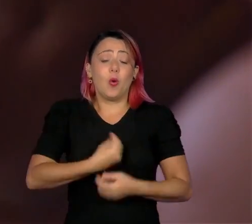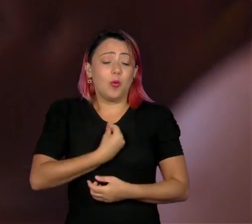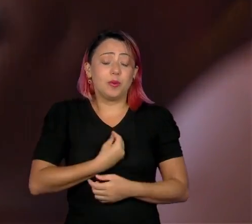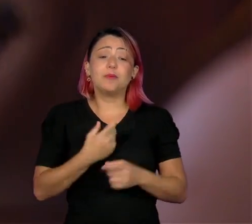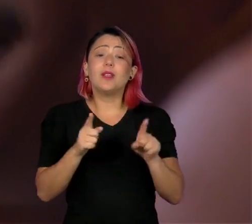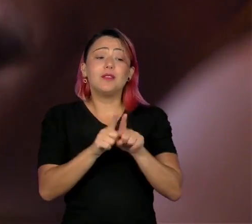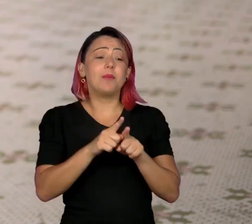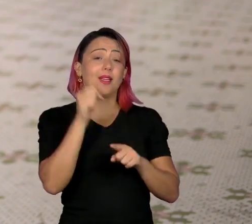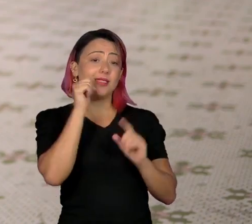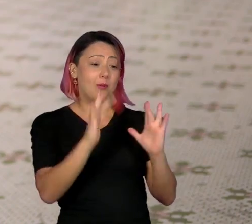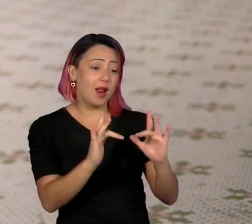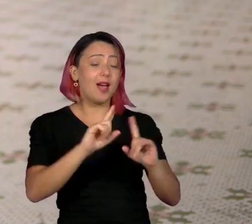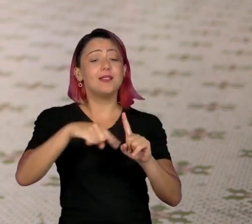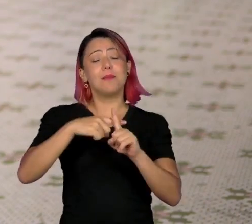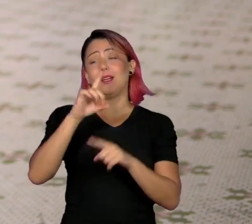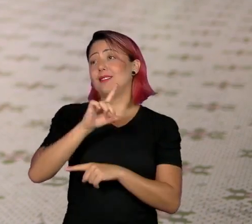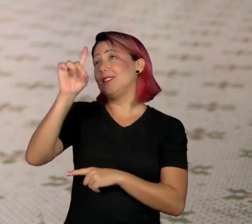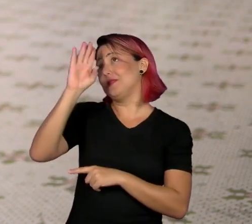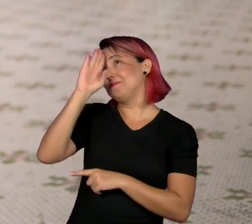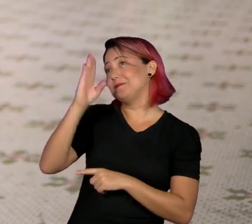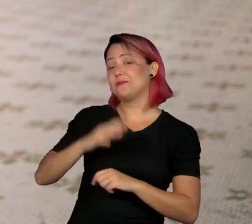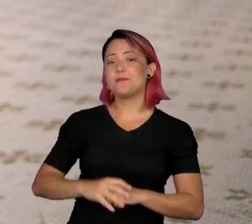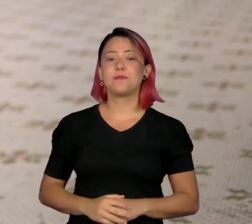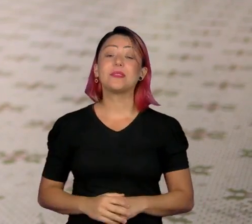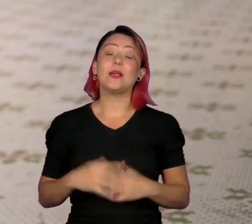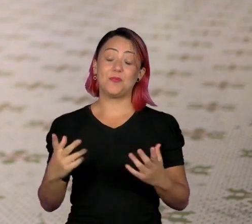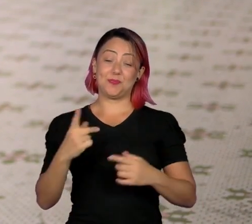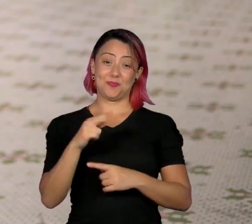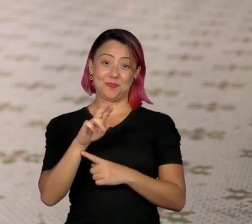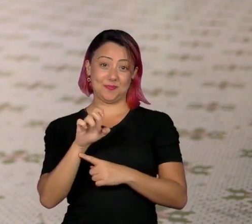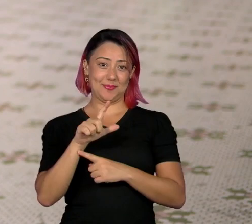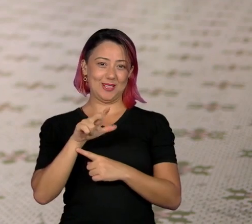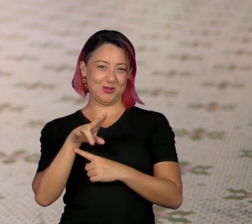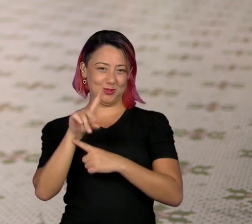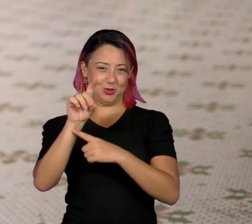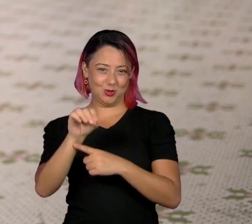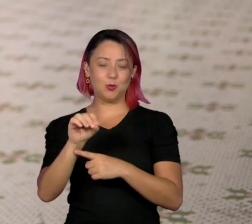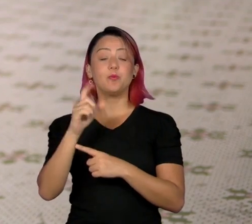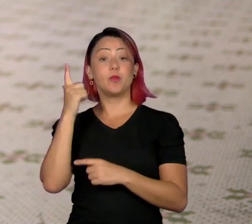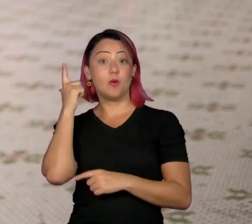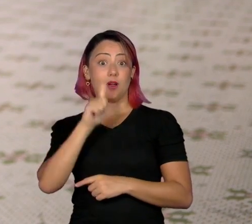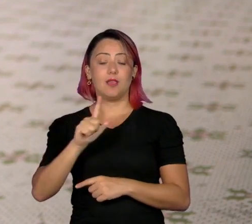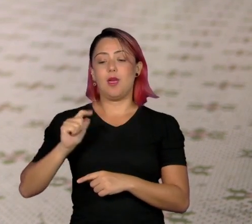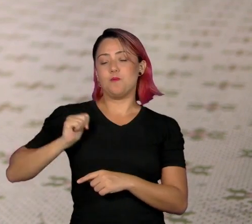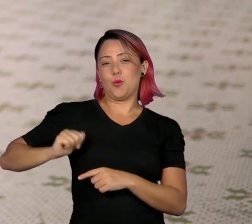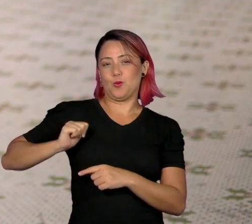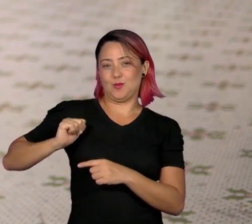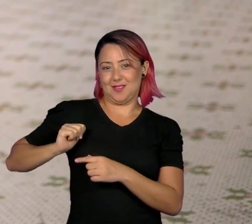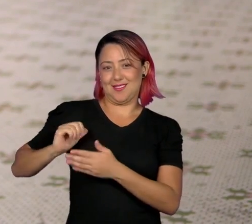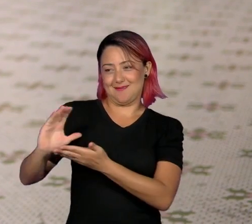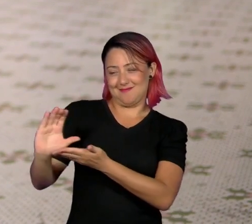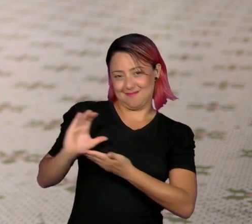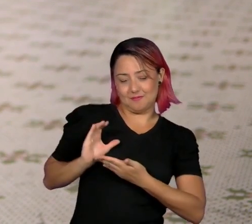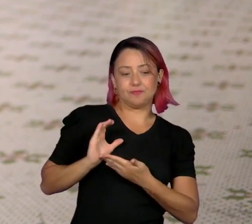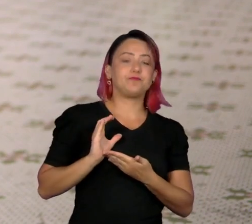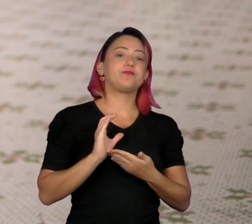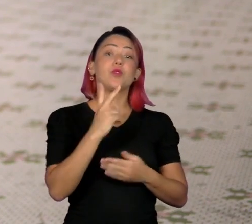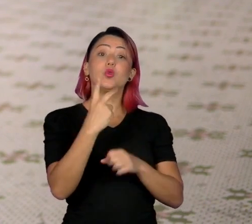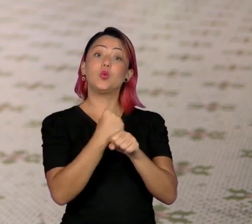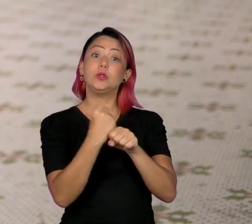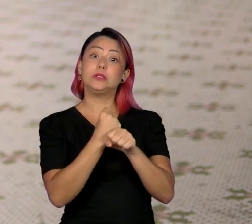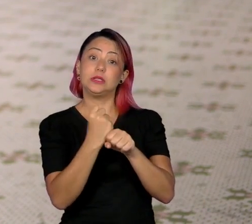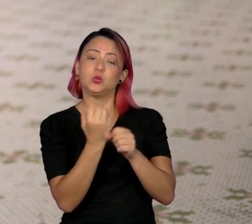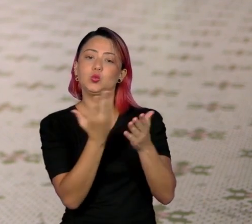Deus, principalmente. Com o Prelúdio eu ganhei a bolsa na Academia Franz Liszt, em Budapeste. São 2 anos